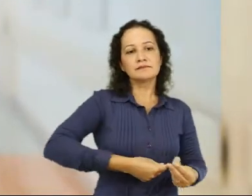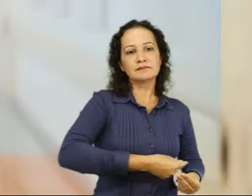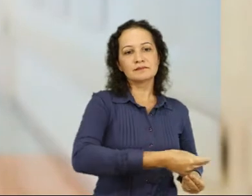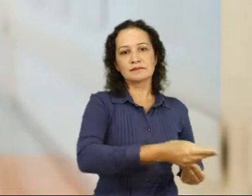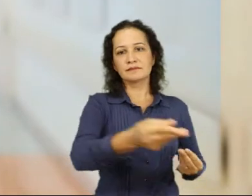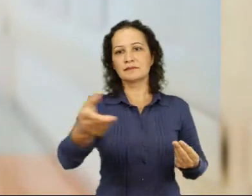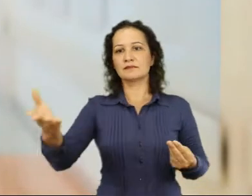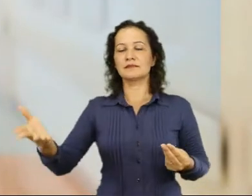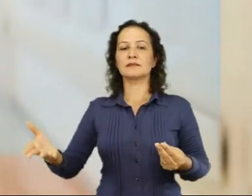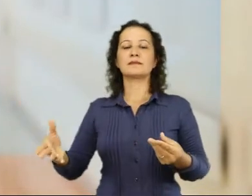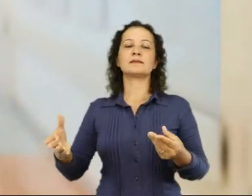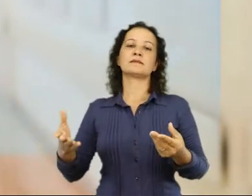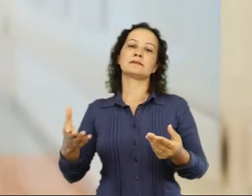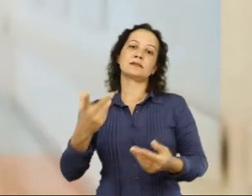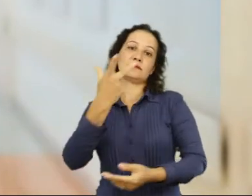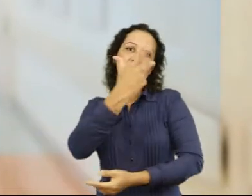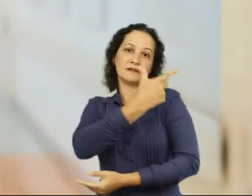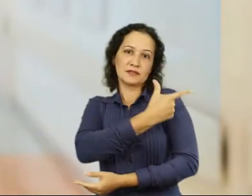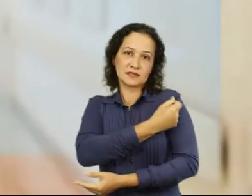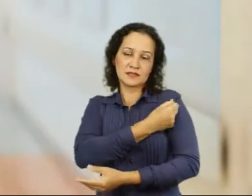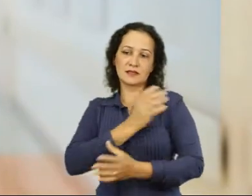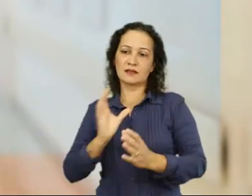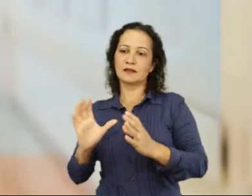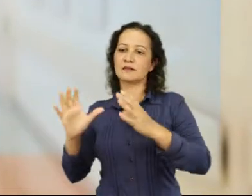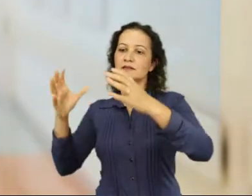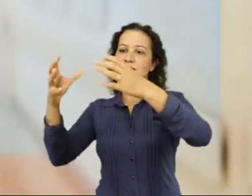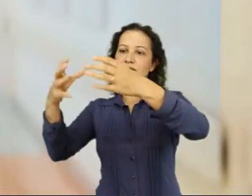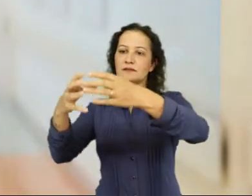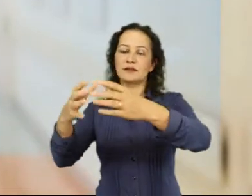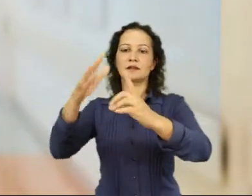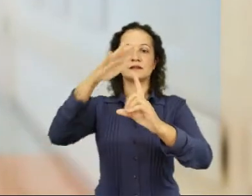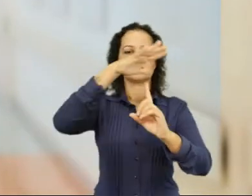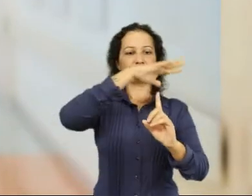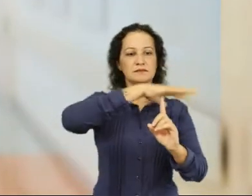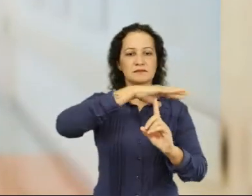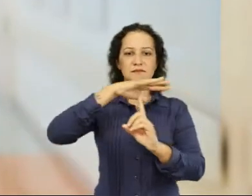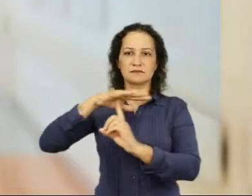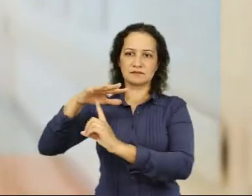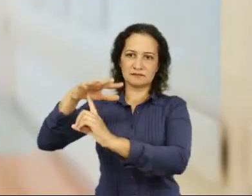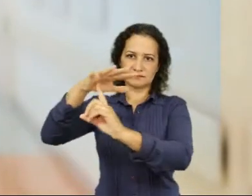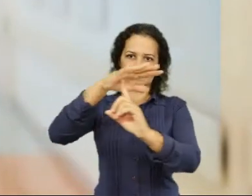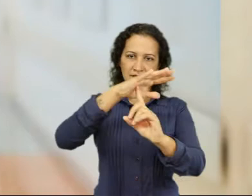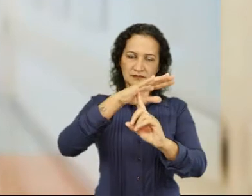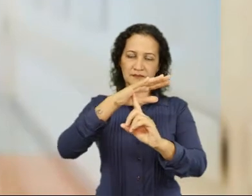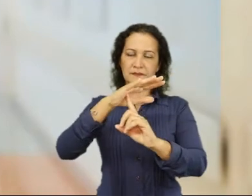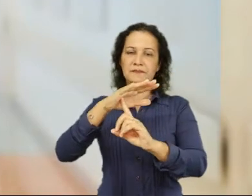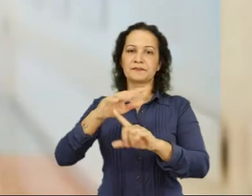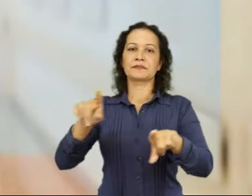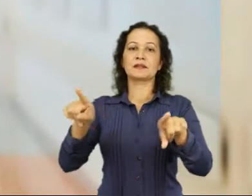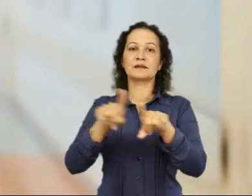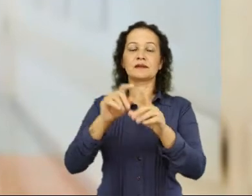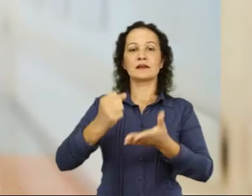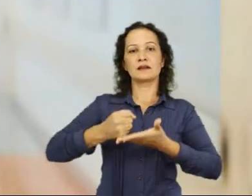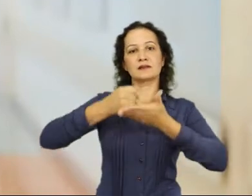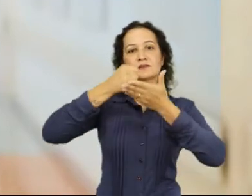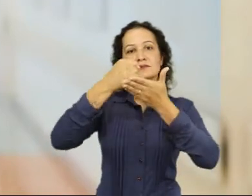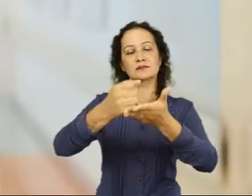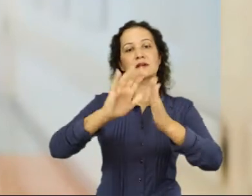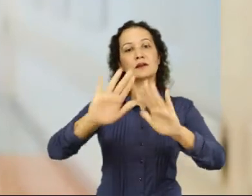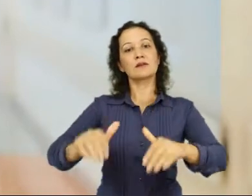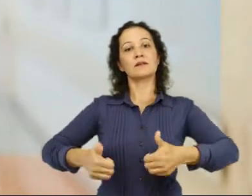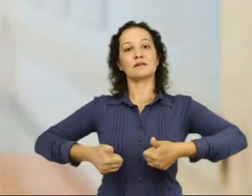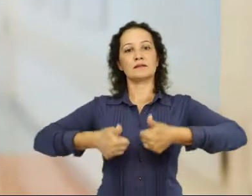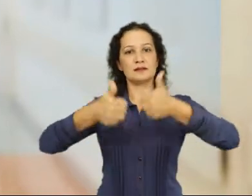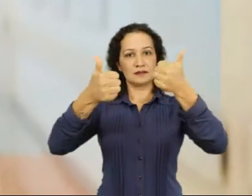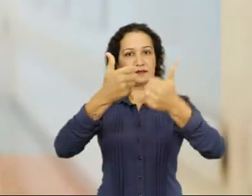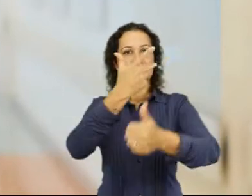distrito em relação às suas unidades básicas específicas, auxiliar na garantia de qualidade da vacina também